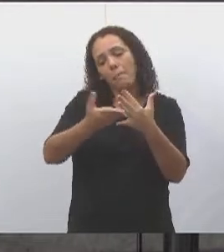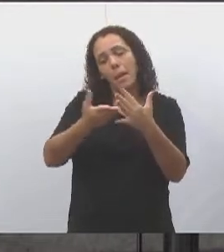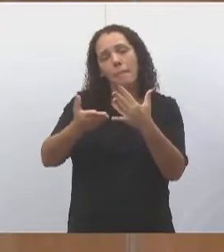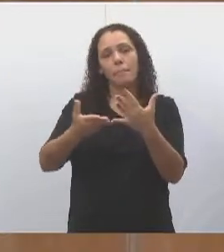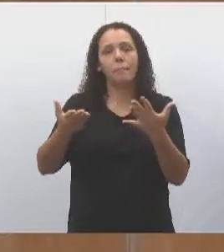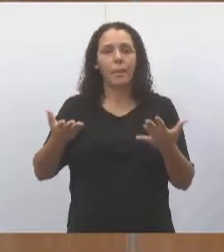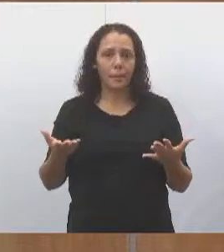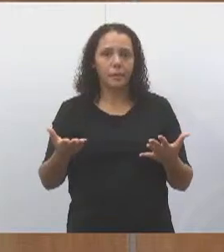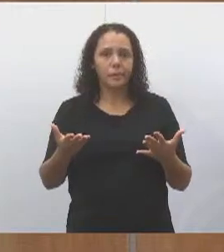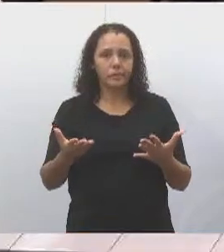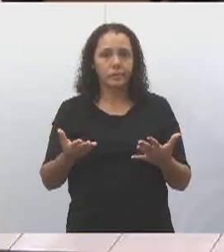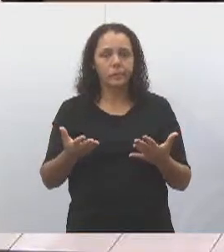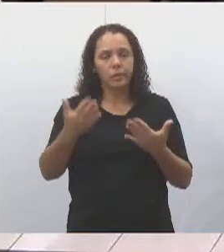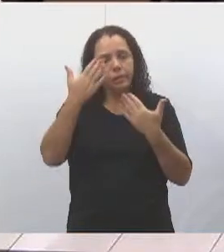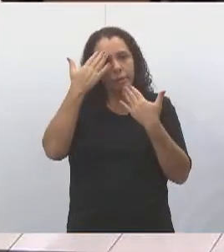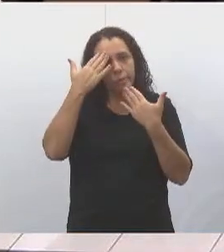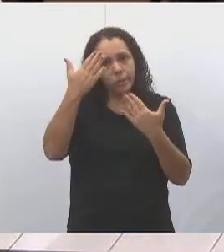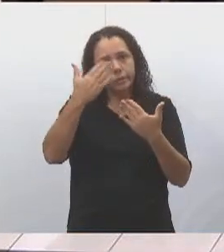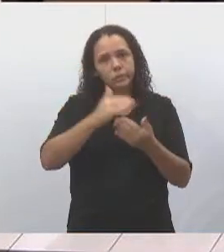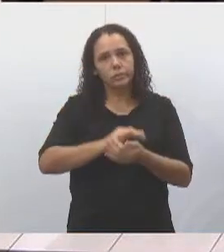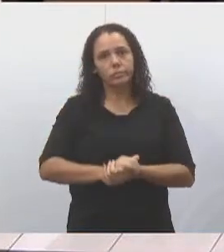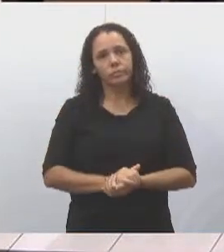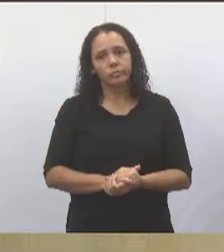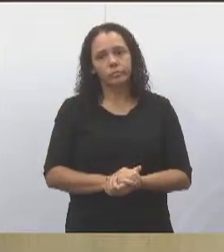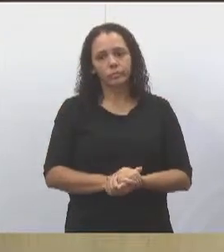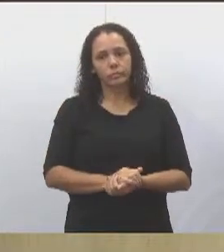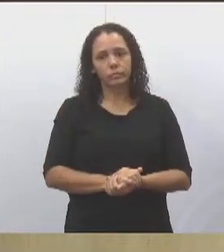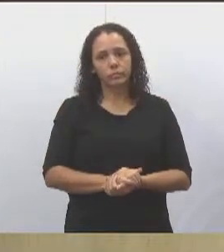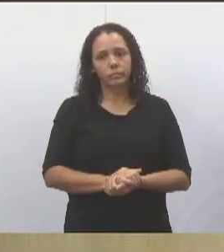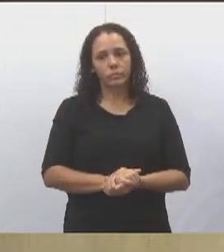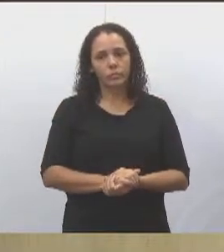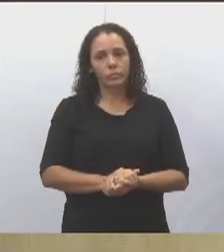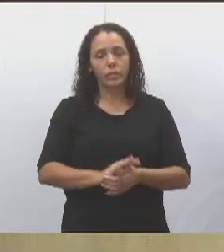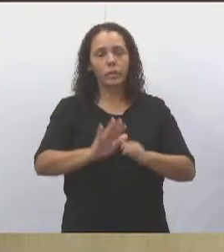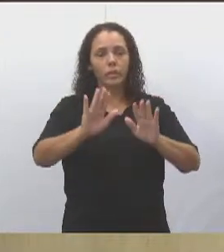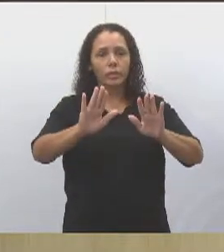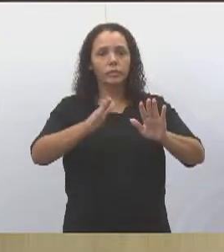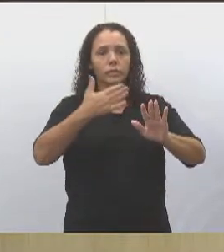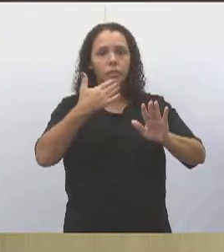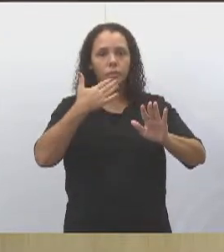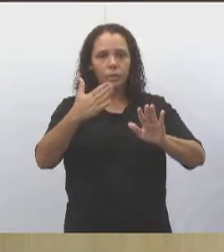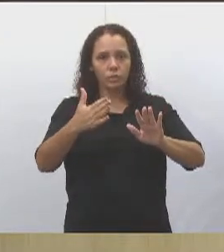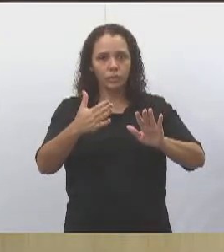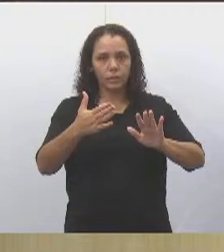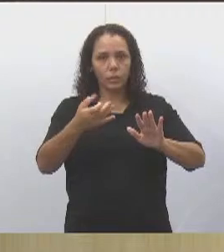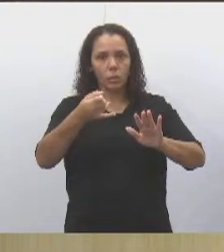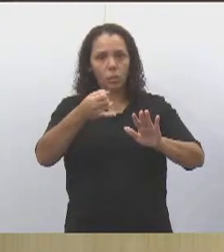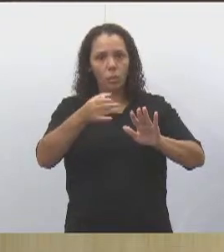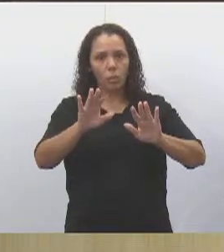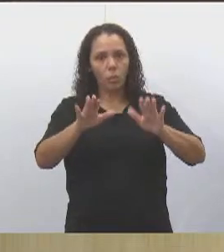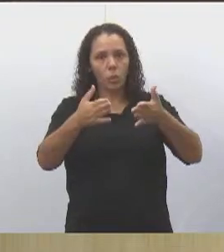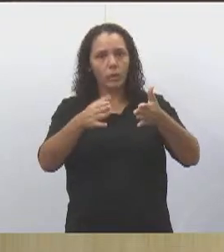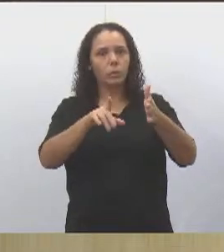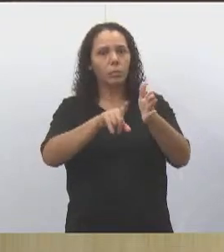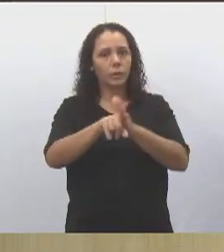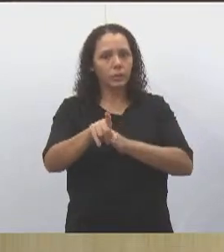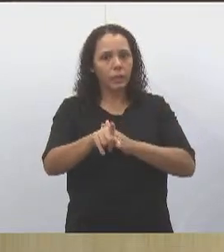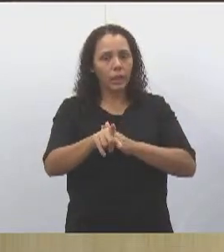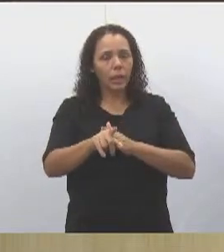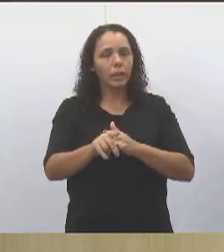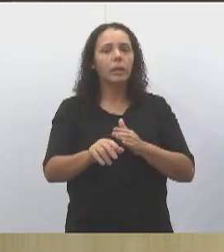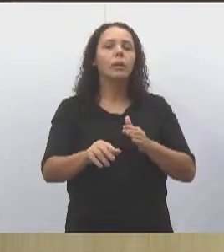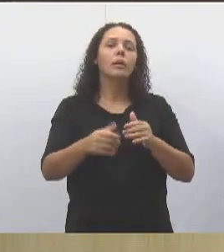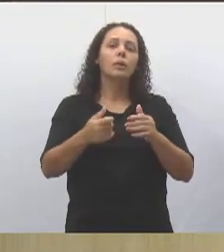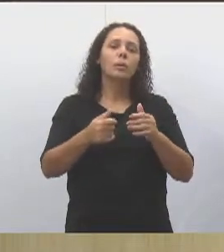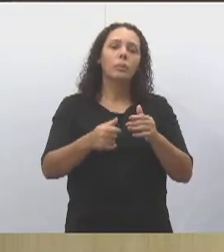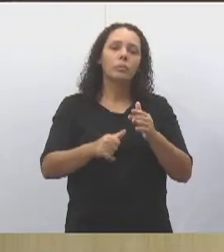Bom, deixa eu, antes do Guilherme responder, vou pedir para as pessoas que forem fazer pergunta, faça a pergunta nos 2 minutos. Caso queira fazer